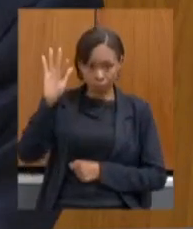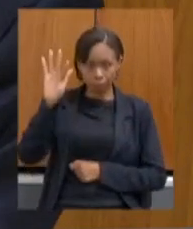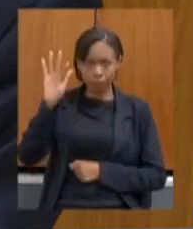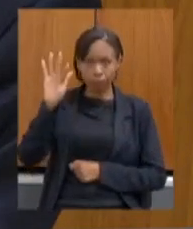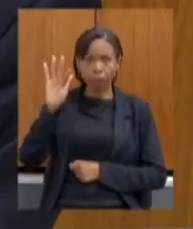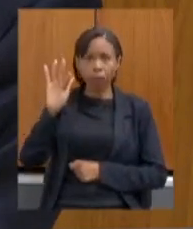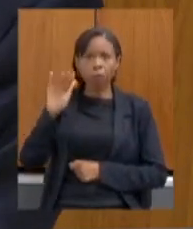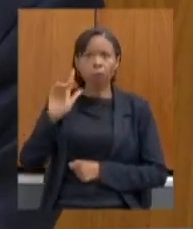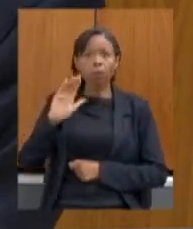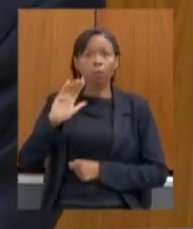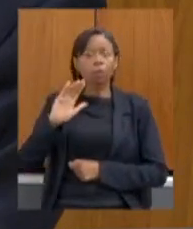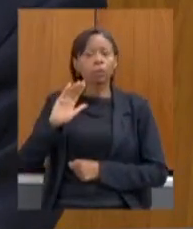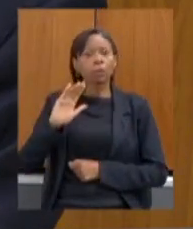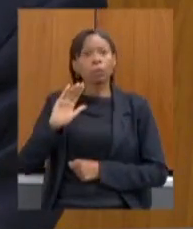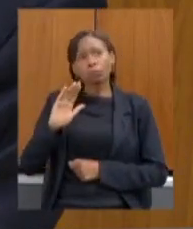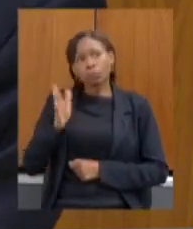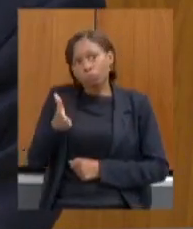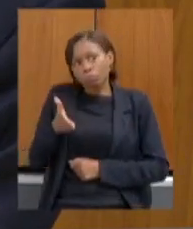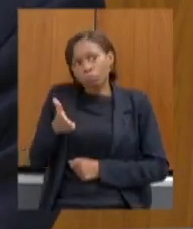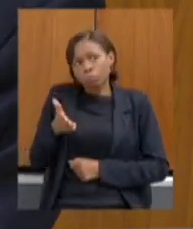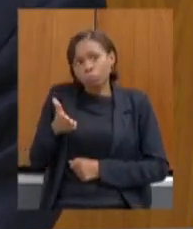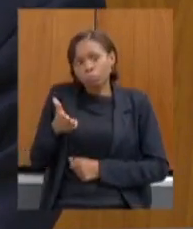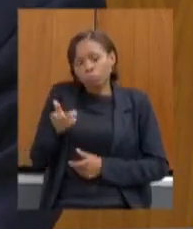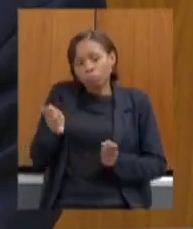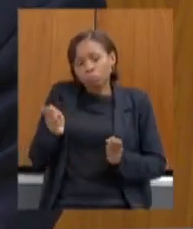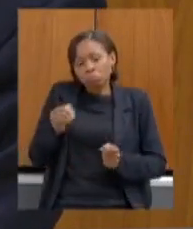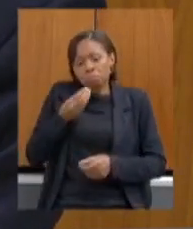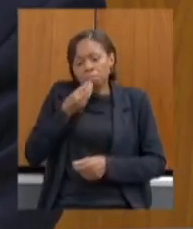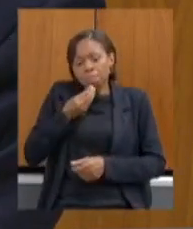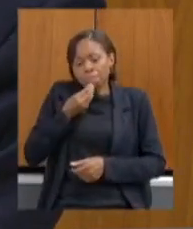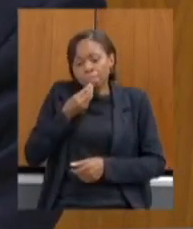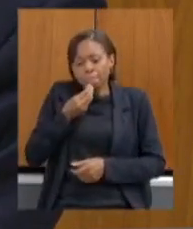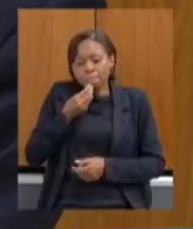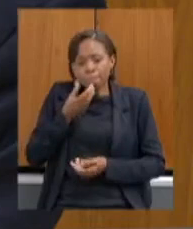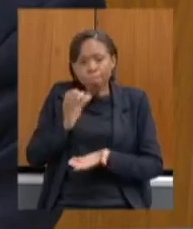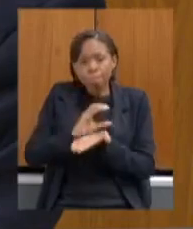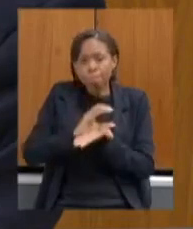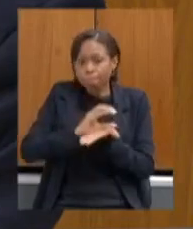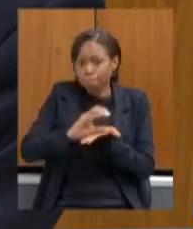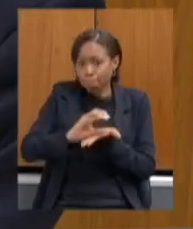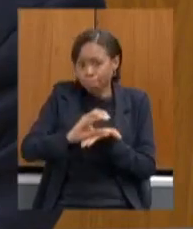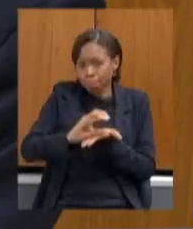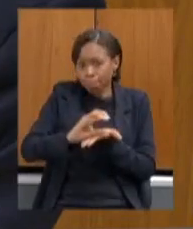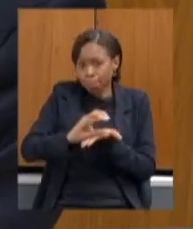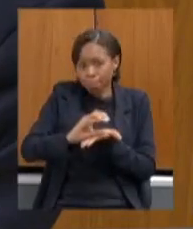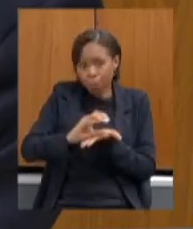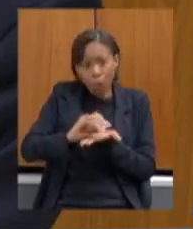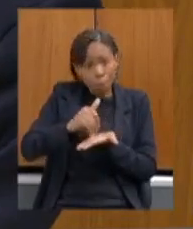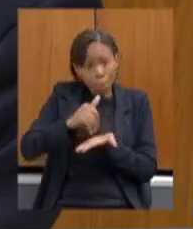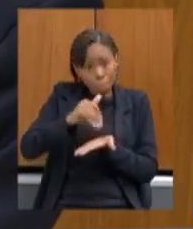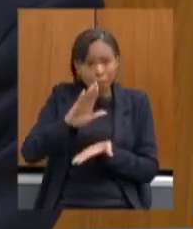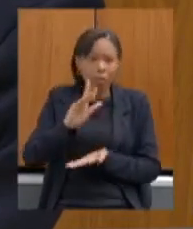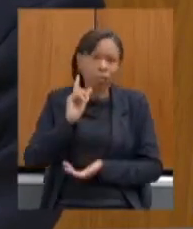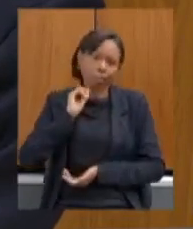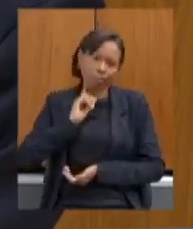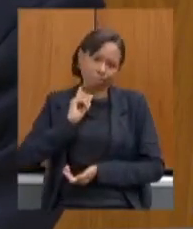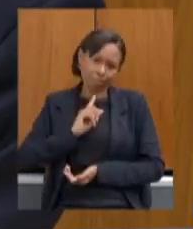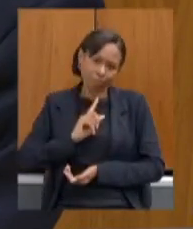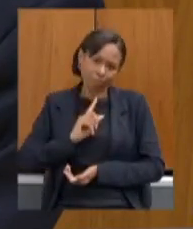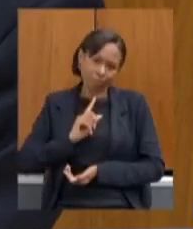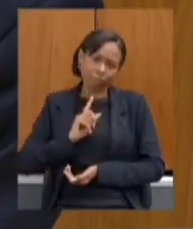tem, sim, podia investir mais no nosso Estado. E aqui eu estou falando também